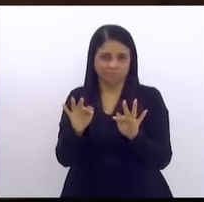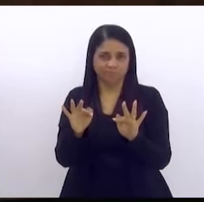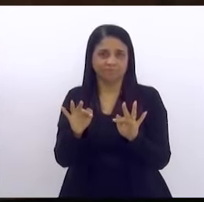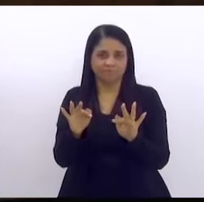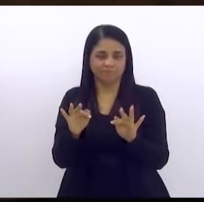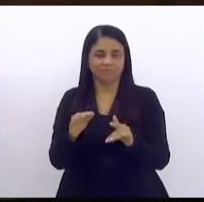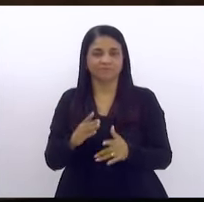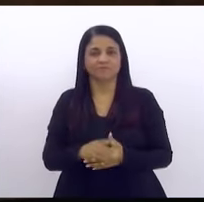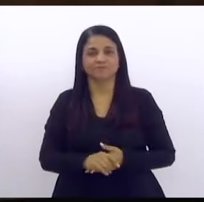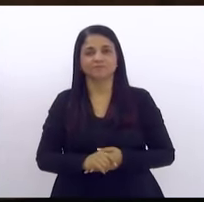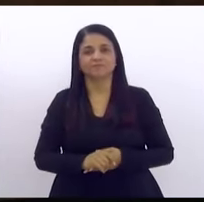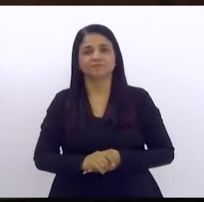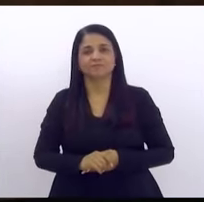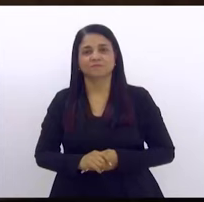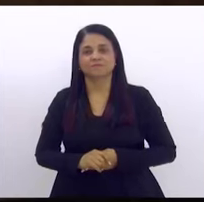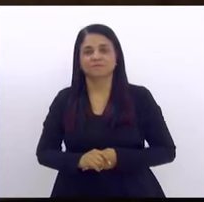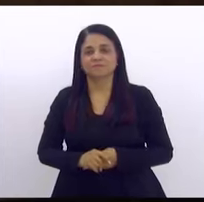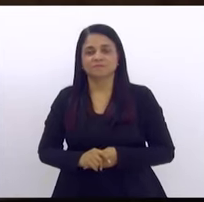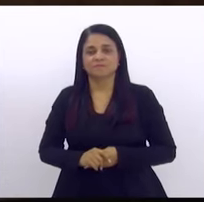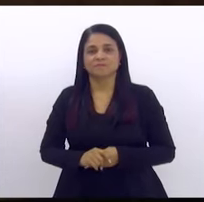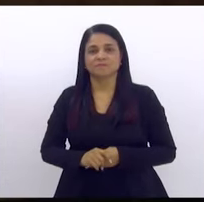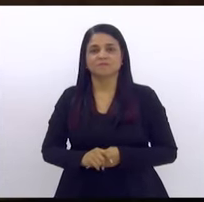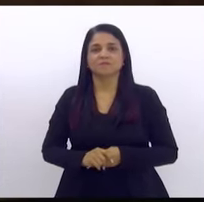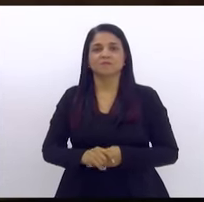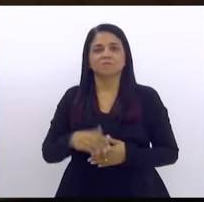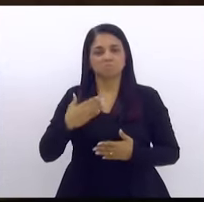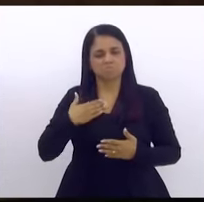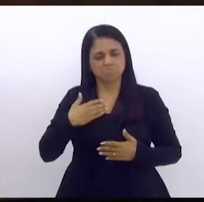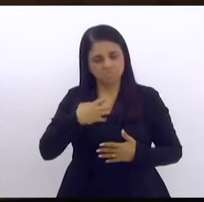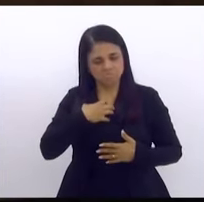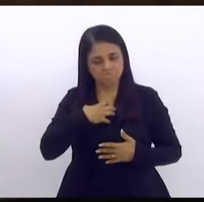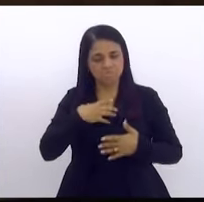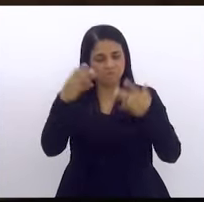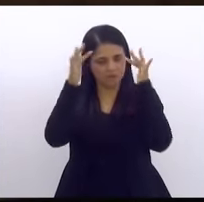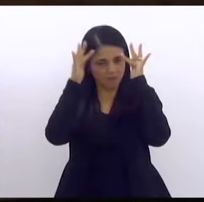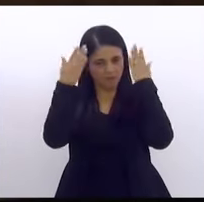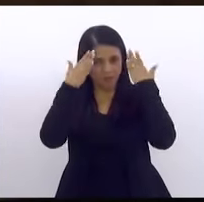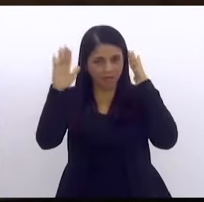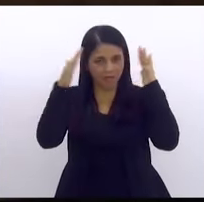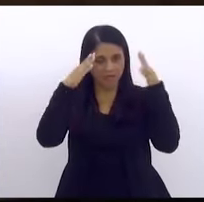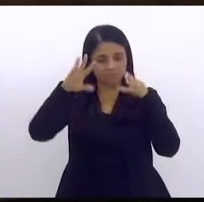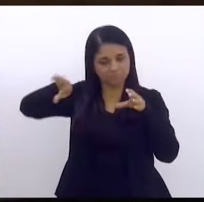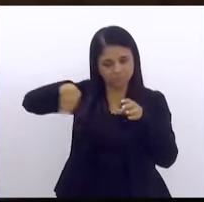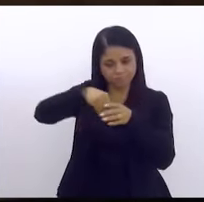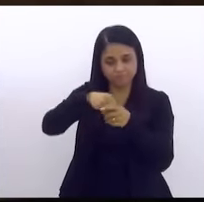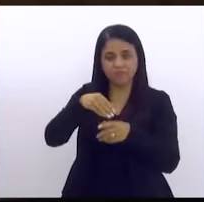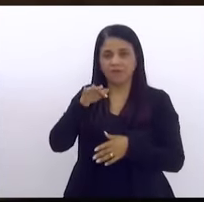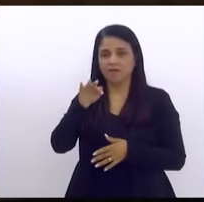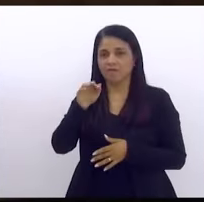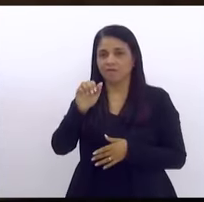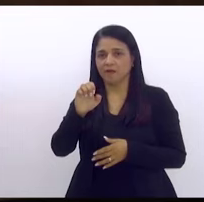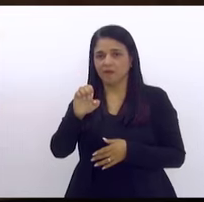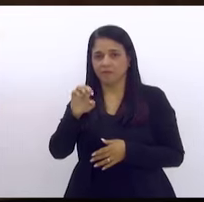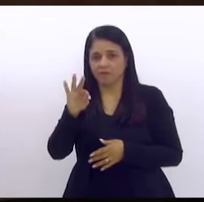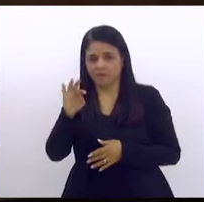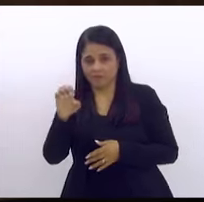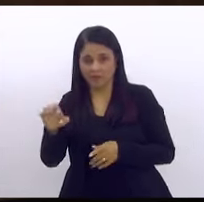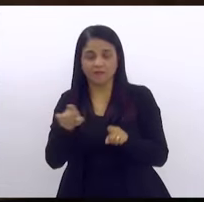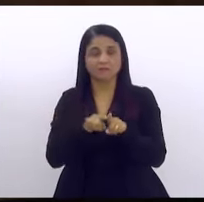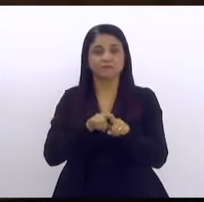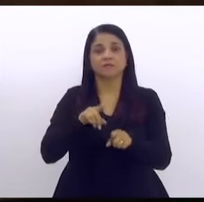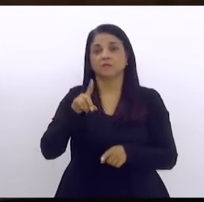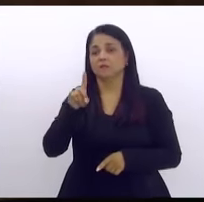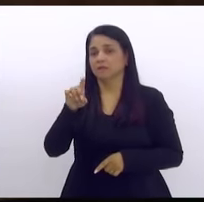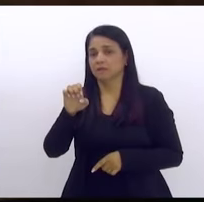vão ter. Então, presidente, muito alegre ver a FAETEC dentro desse pacote, o Degas dentro desse pacote. Há poucas